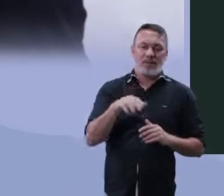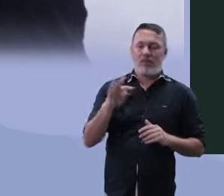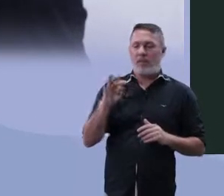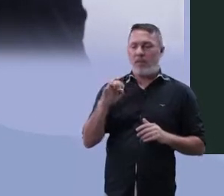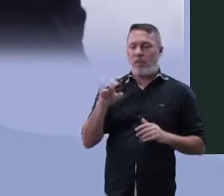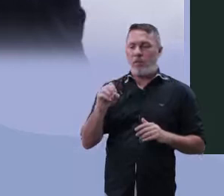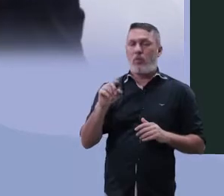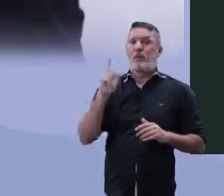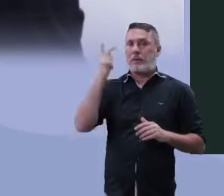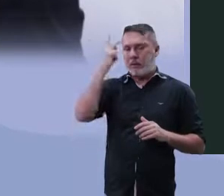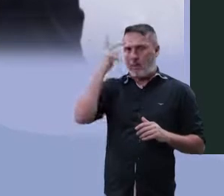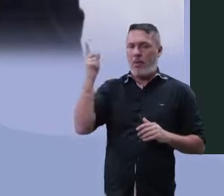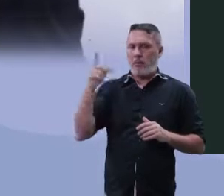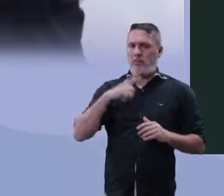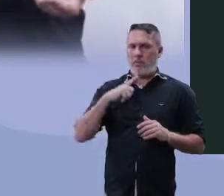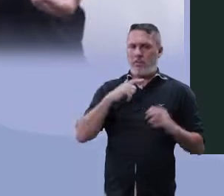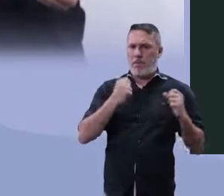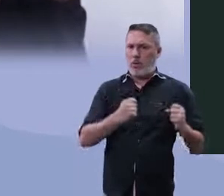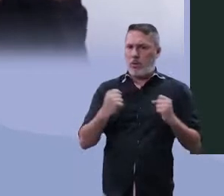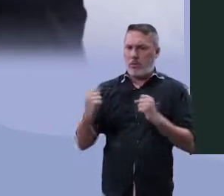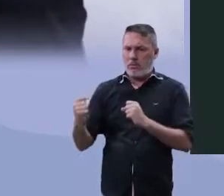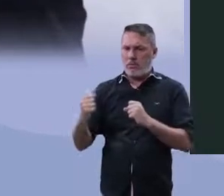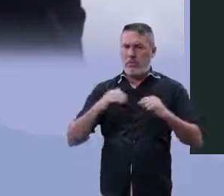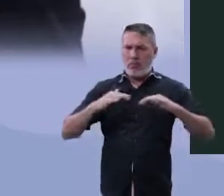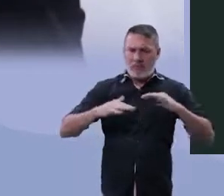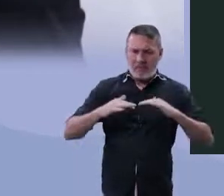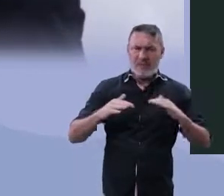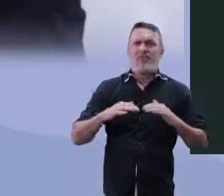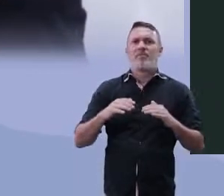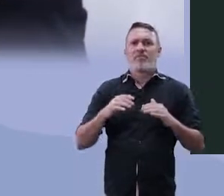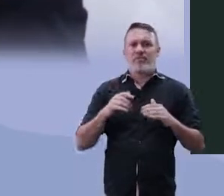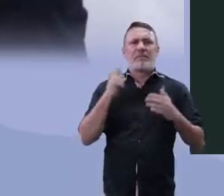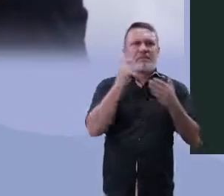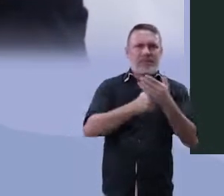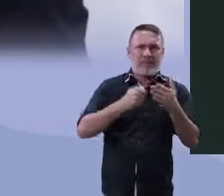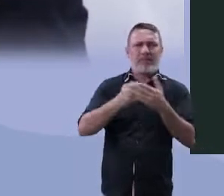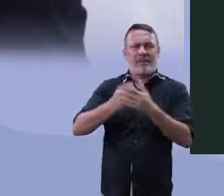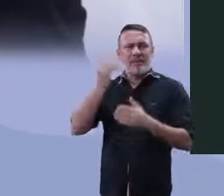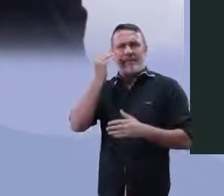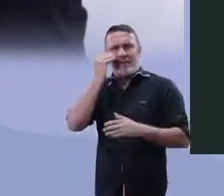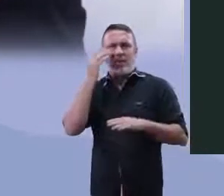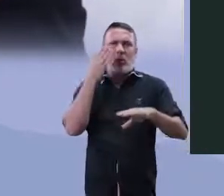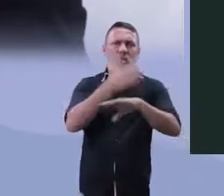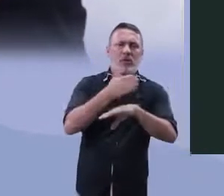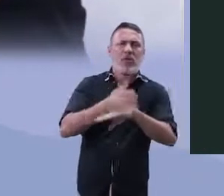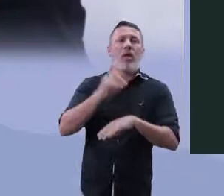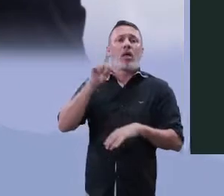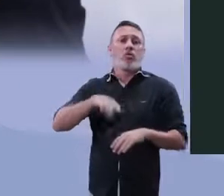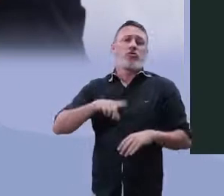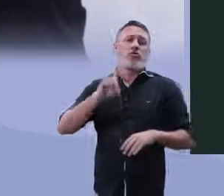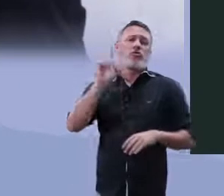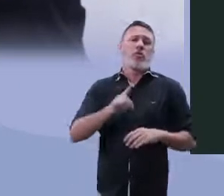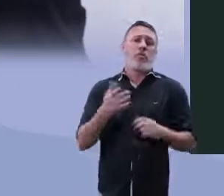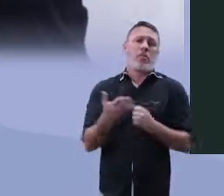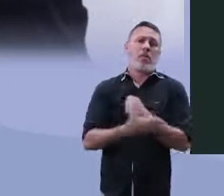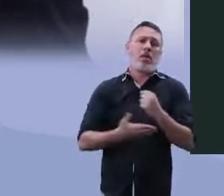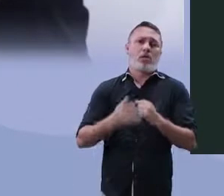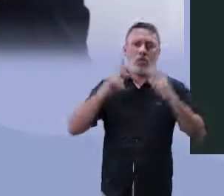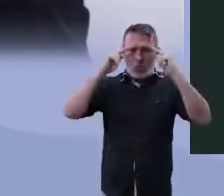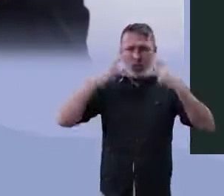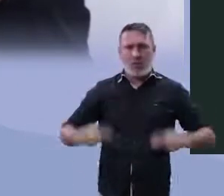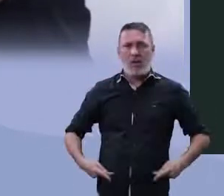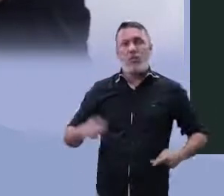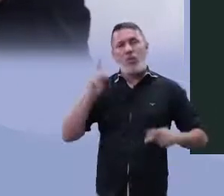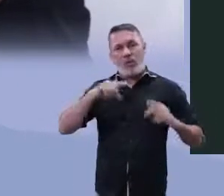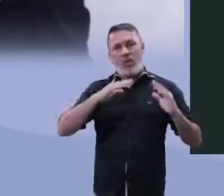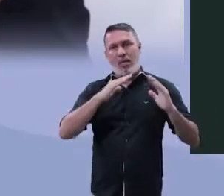onde ele é mais forte, onde ele é consistente, uma manifestação exatamente pelo acesso a um direito básico do ser humano,